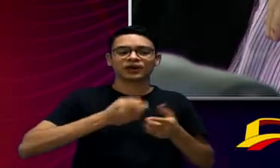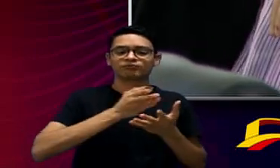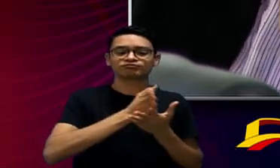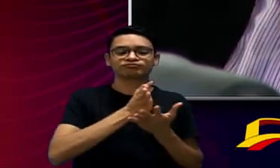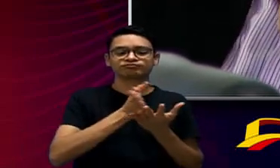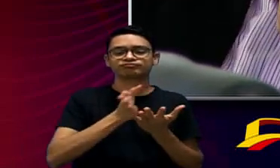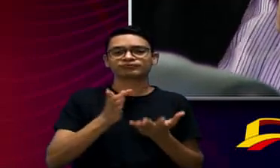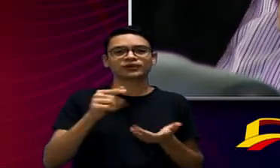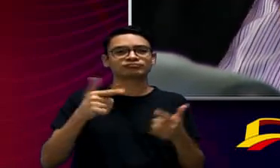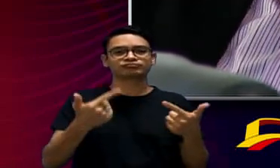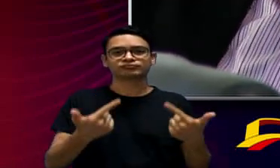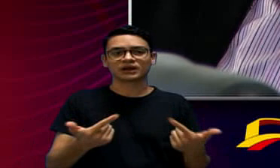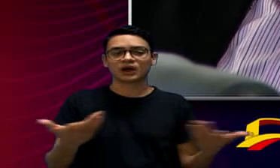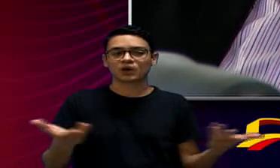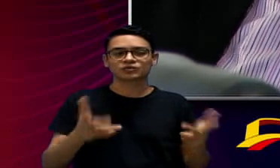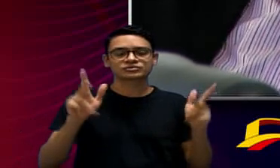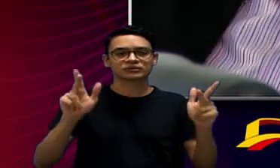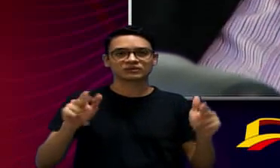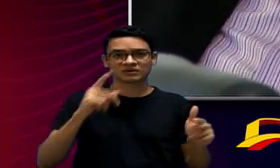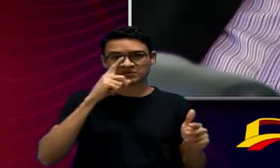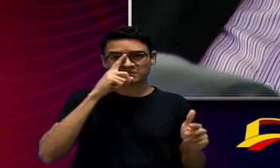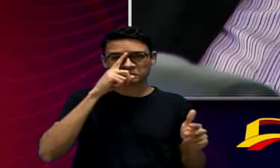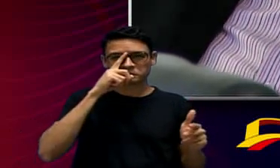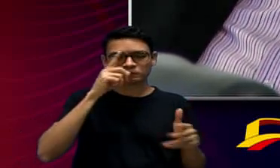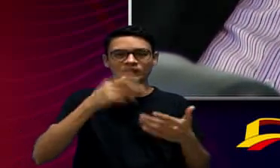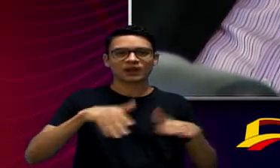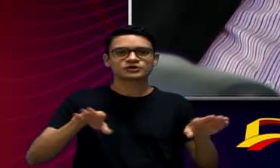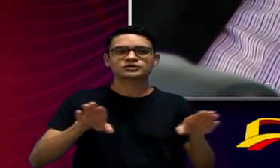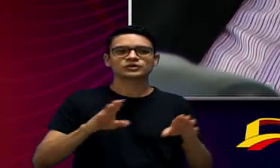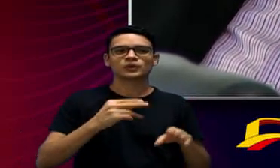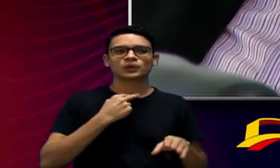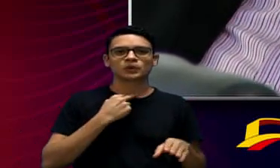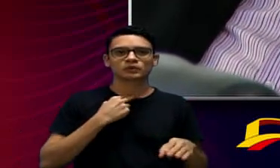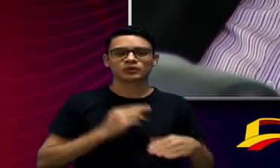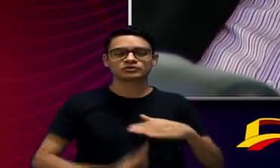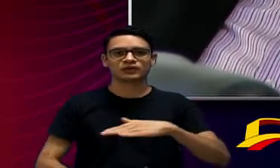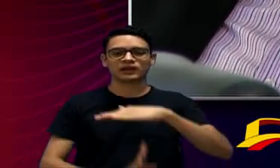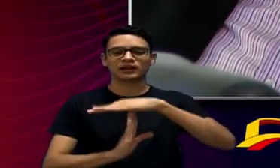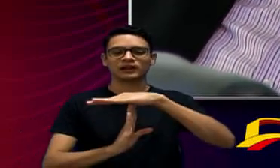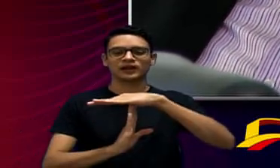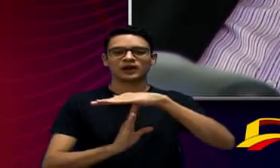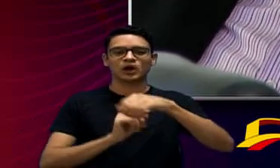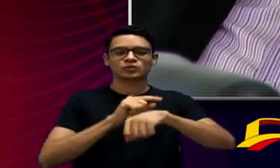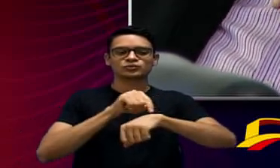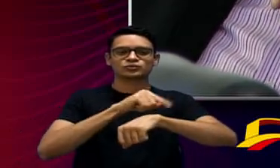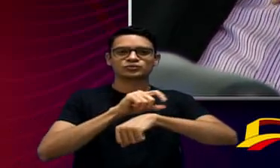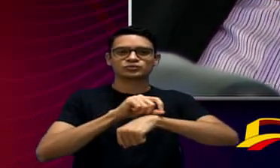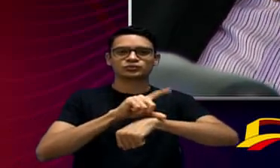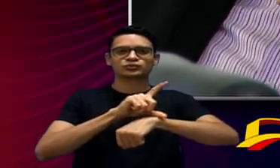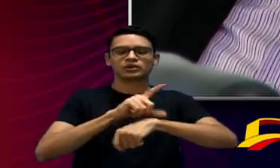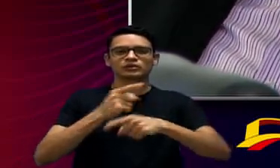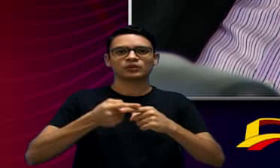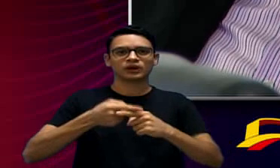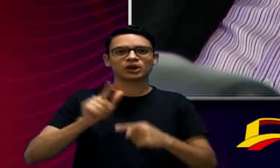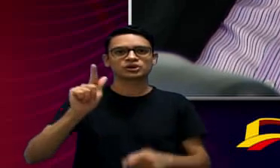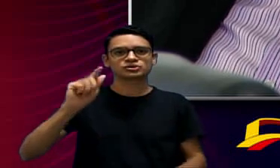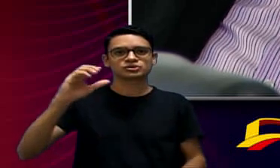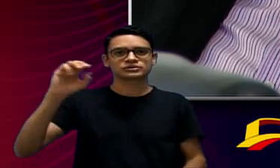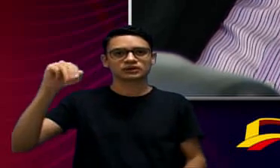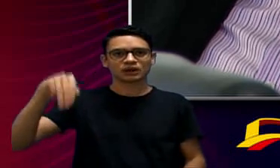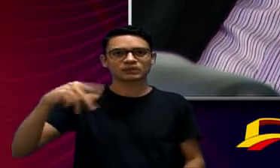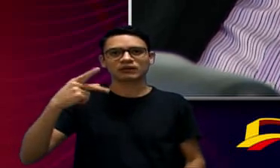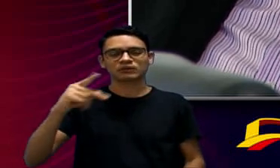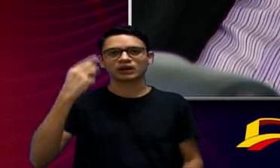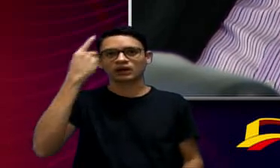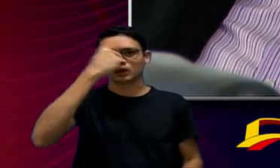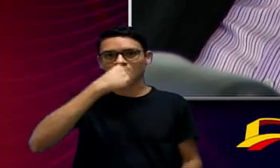É o que acontece com a polícia hoje. Isso, só que não podemos também restringir horas extras também, que no caso, nosso, a Guarda Civil Municipal, ela tem também a sua direito às